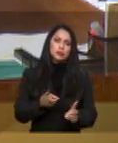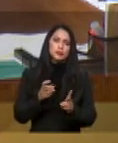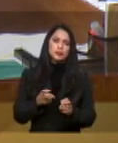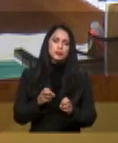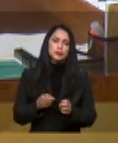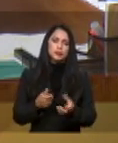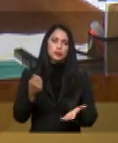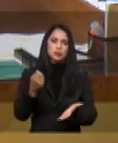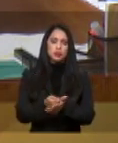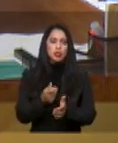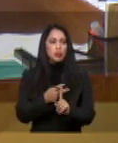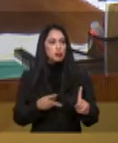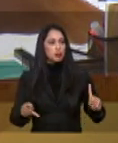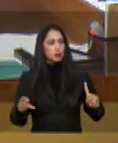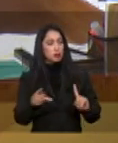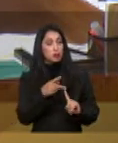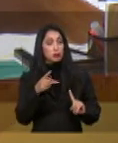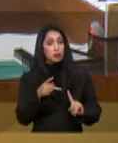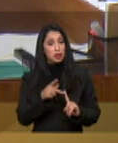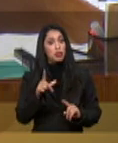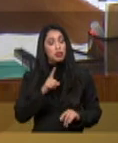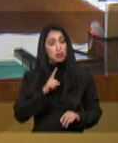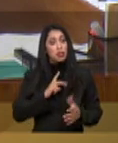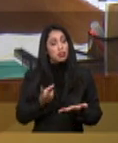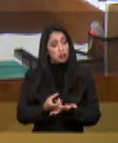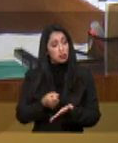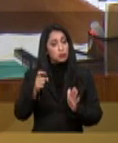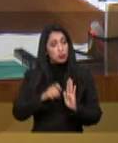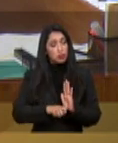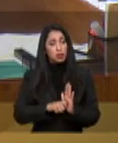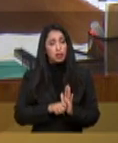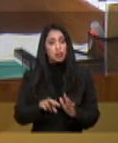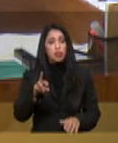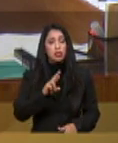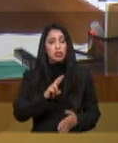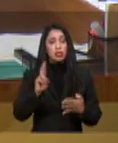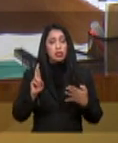devidas à Previdência Social também possuem natureza tributária. RE